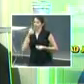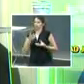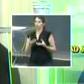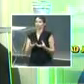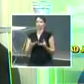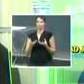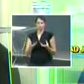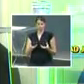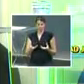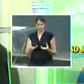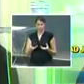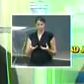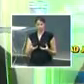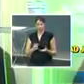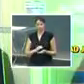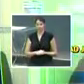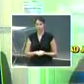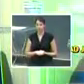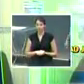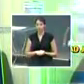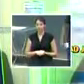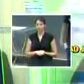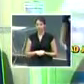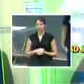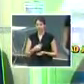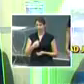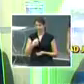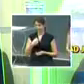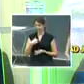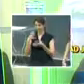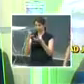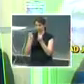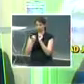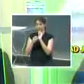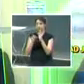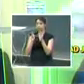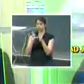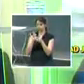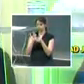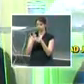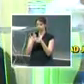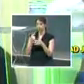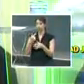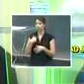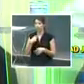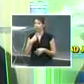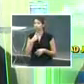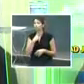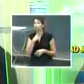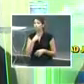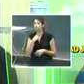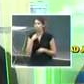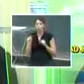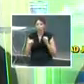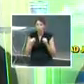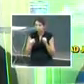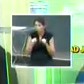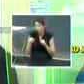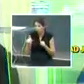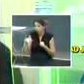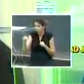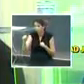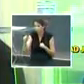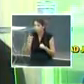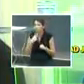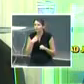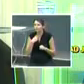Eu passei uma situação na minha vida, quando eu aceitei a Cristo. Eu não podia correr daqui no meio do corredor. Bati